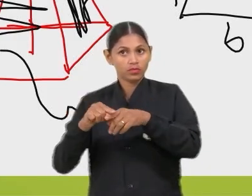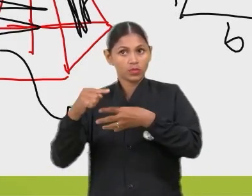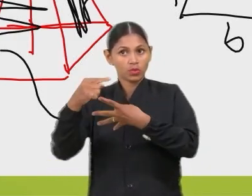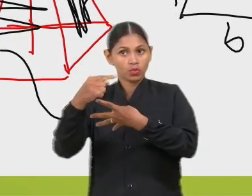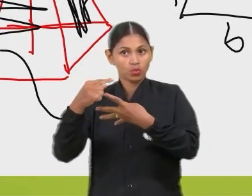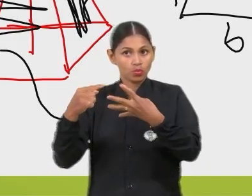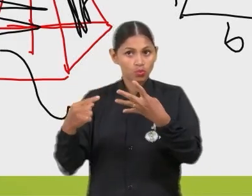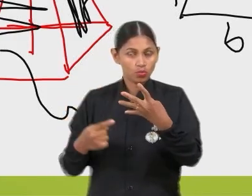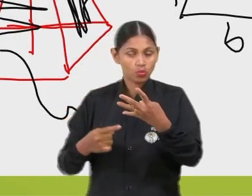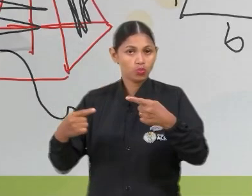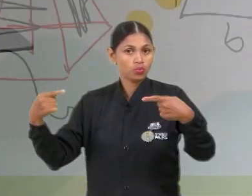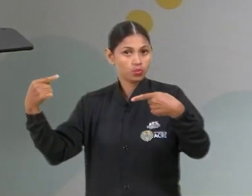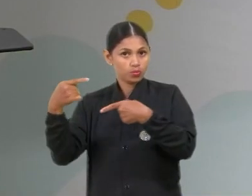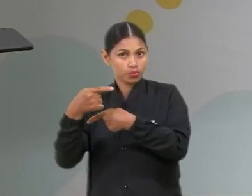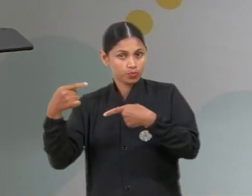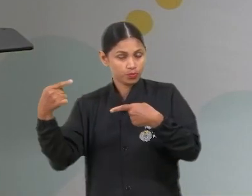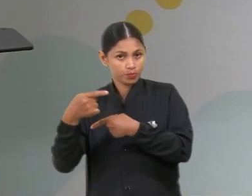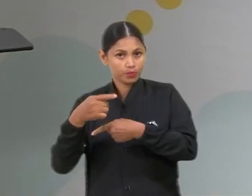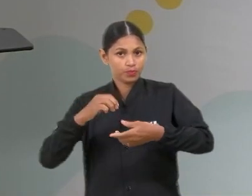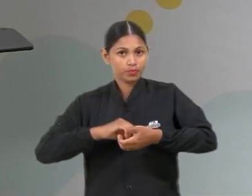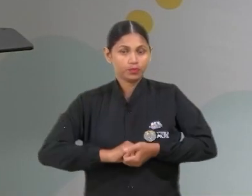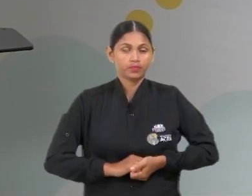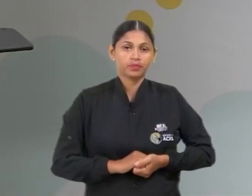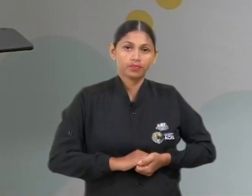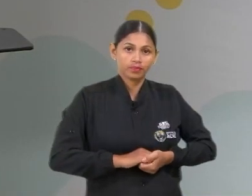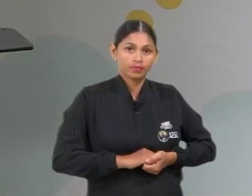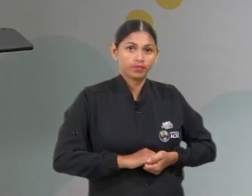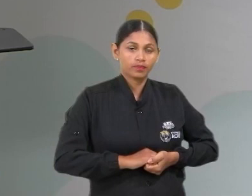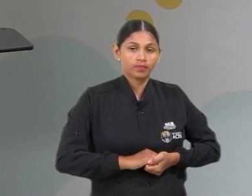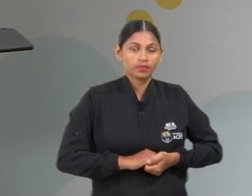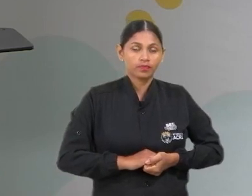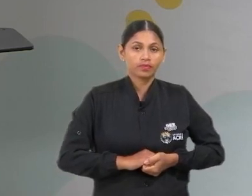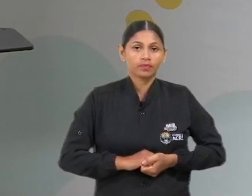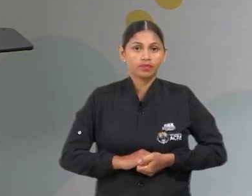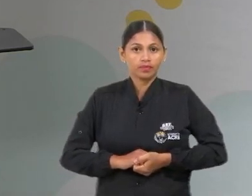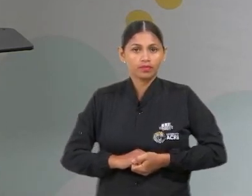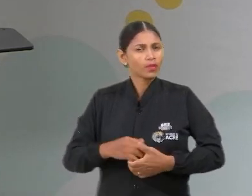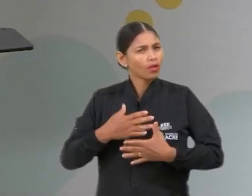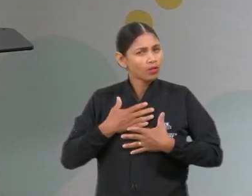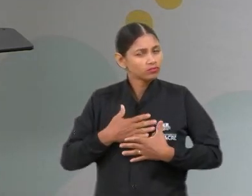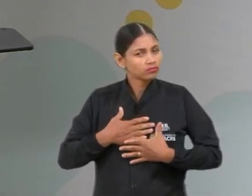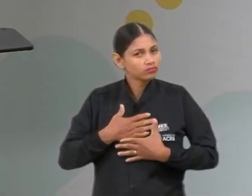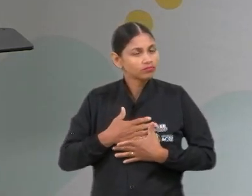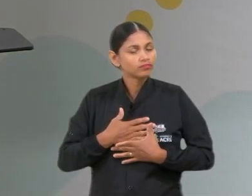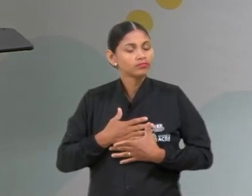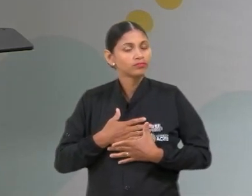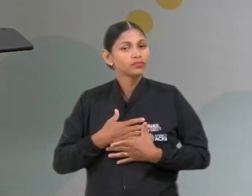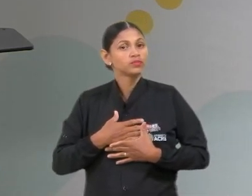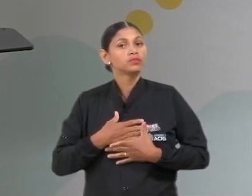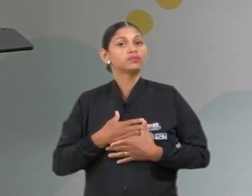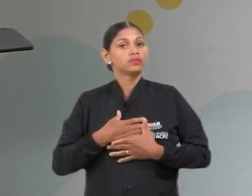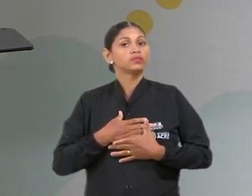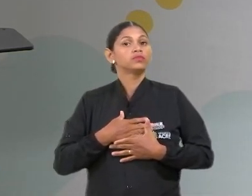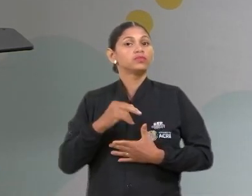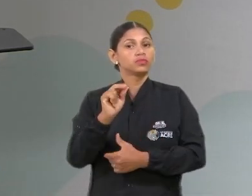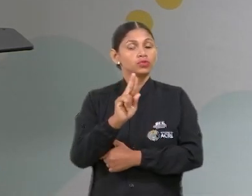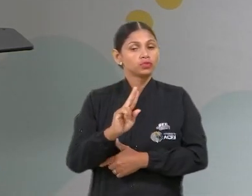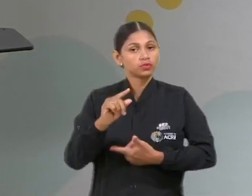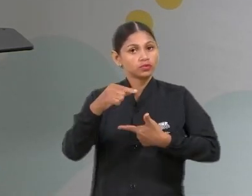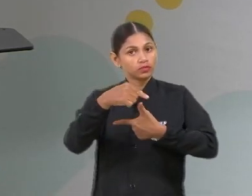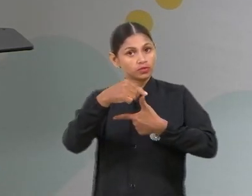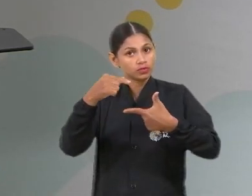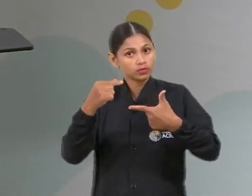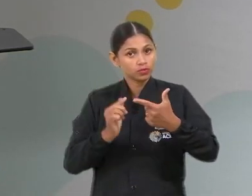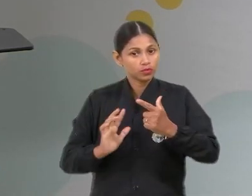bom? Questão bem legal para trabalhar aí, né? Tudo bem, pessoal? Gostaram aí? Então, a gente usou geometria espacial e também usou